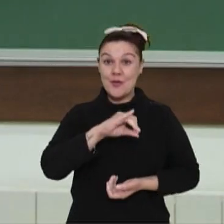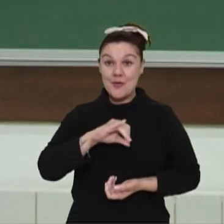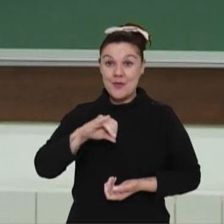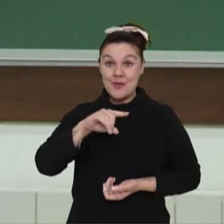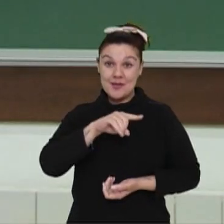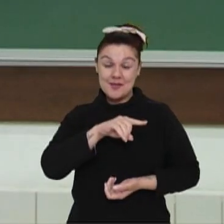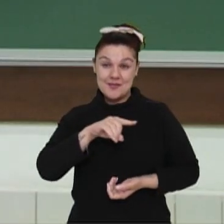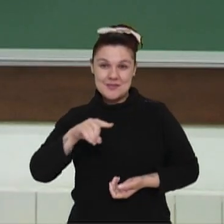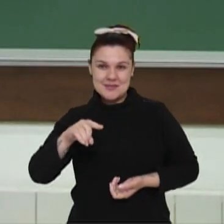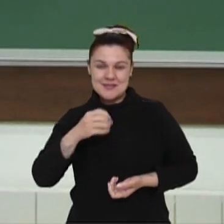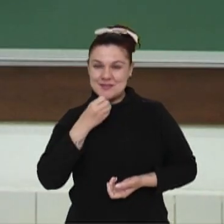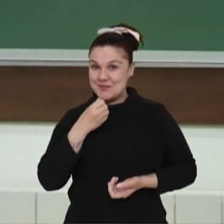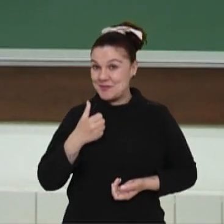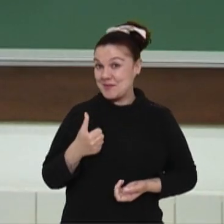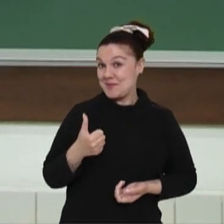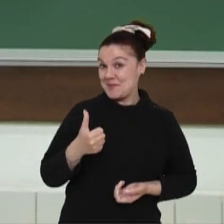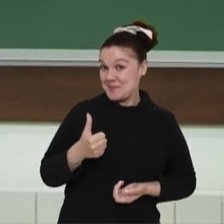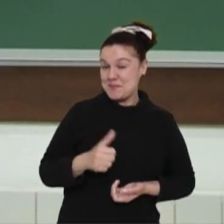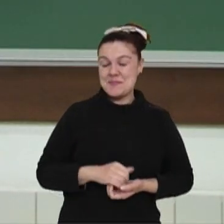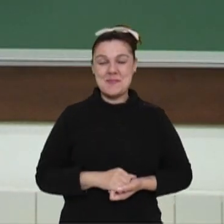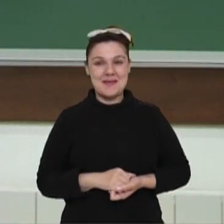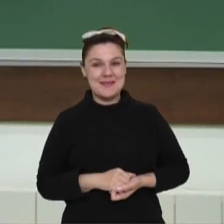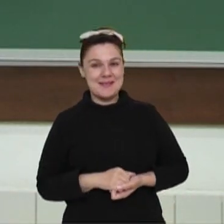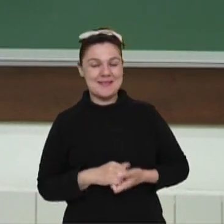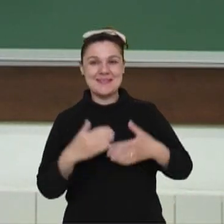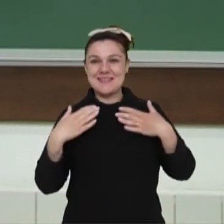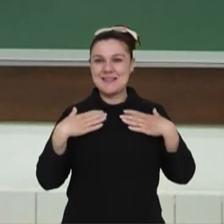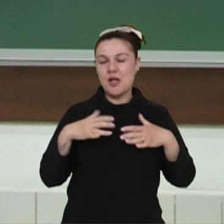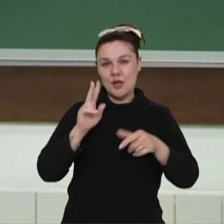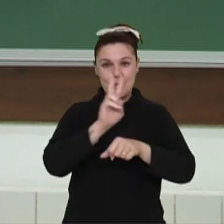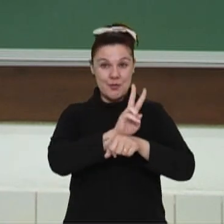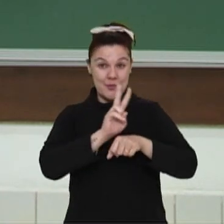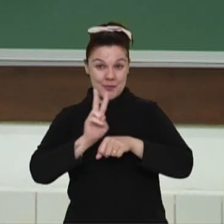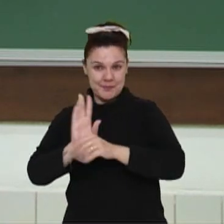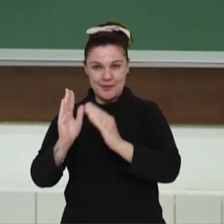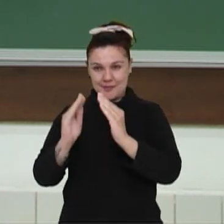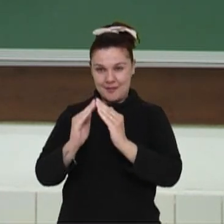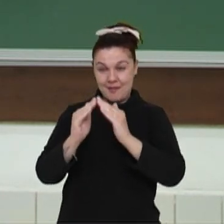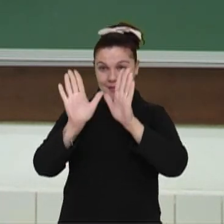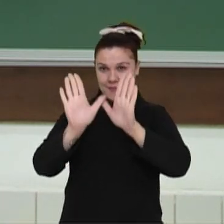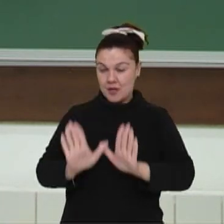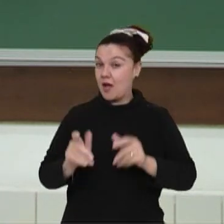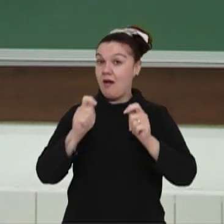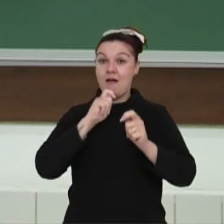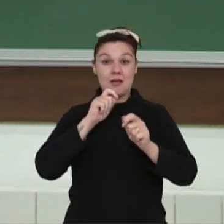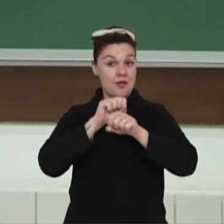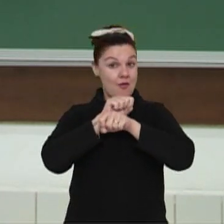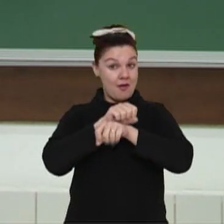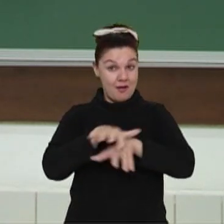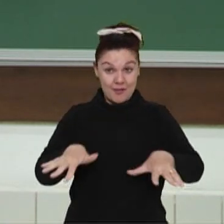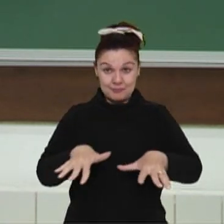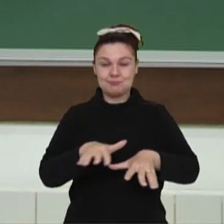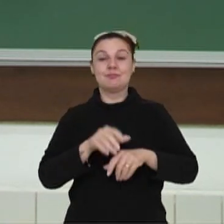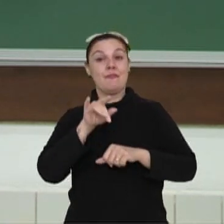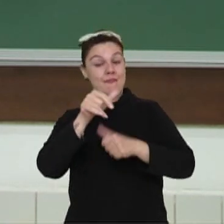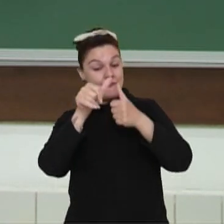Olá, gente, como vão? E aí, estão bem? Se cuidando ainda? Não acabou a pandemia? Fiquem em